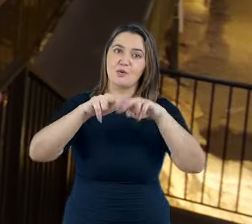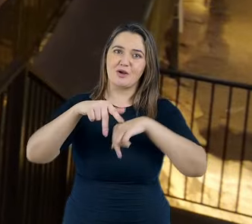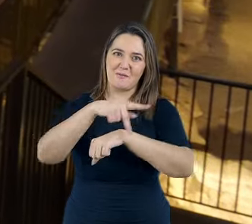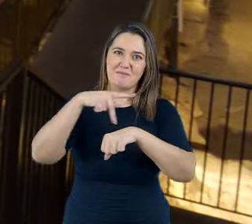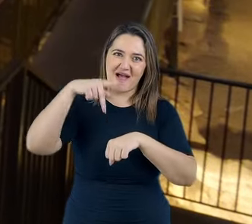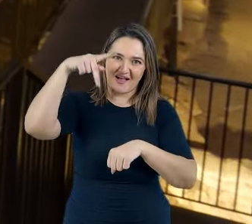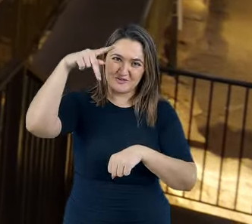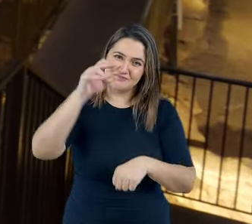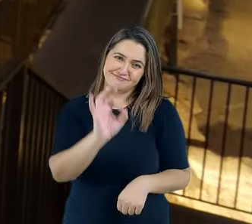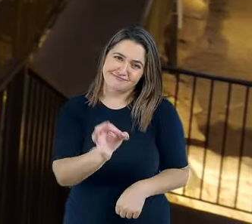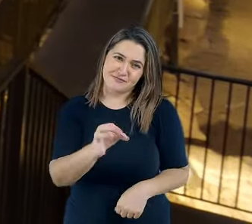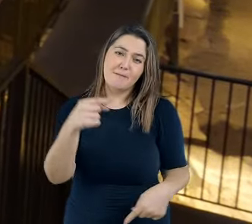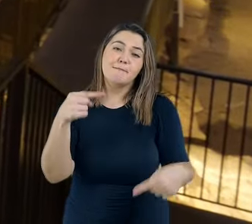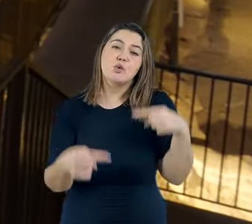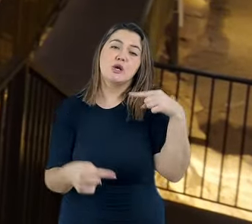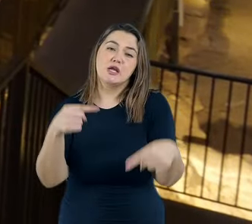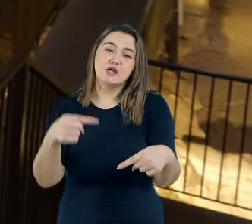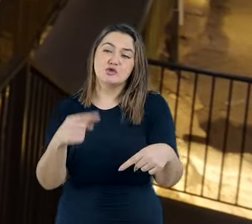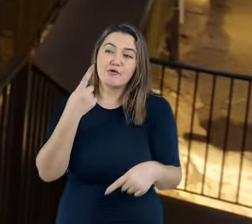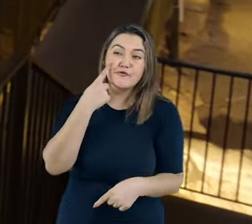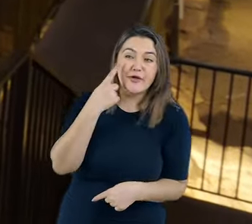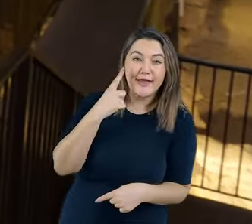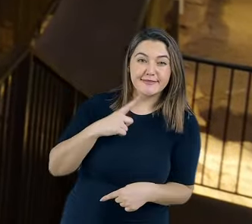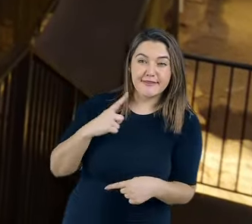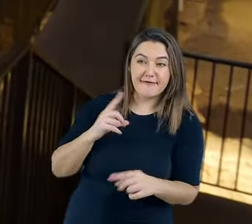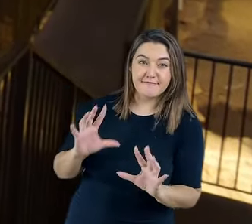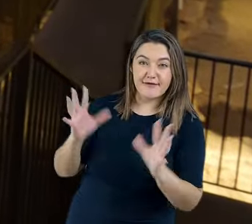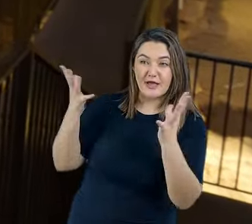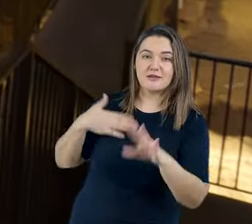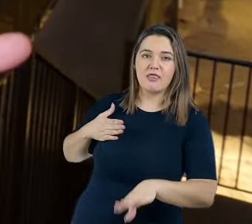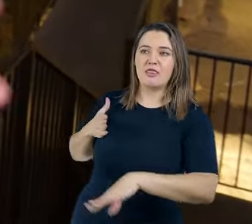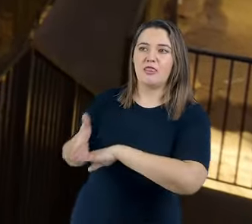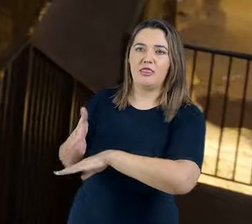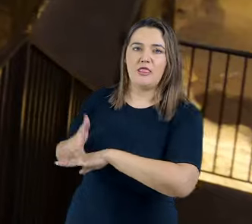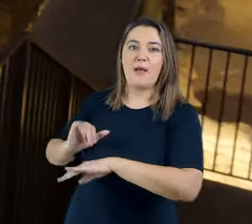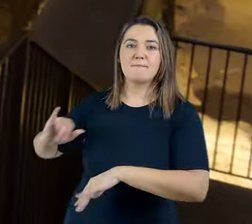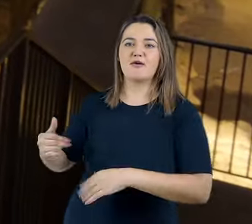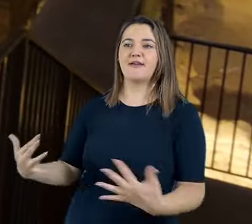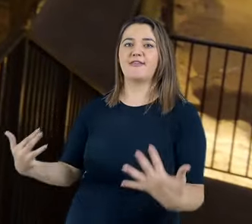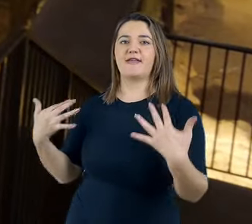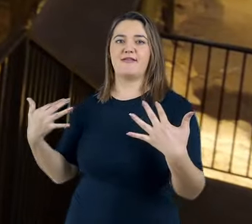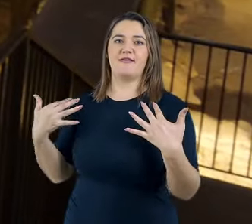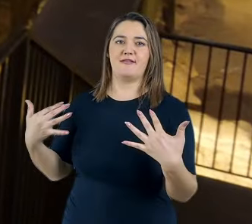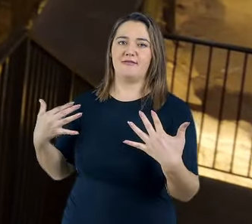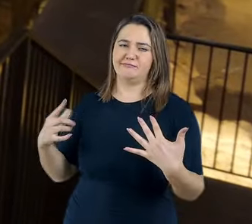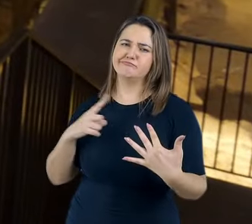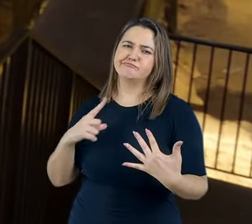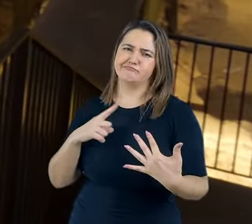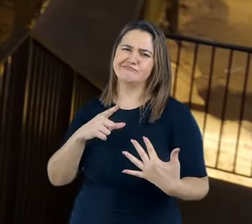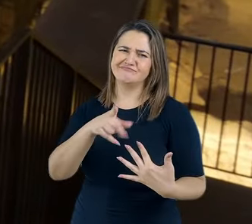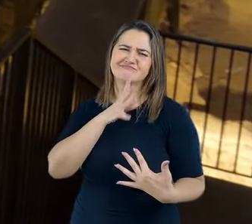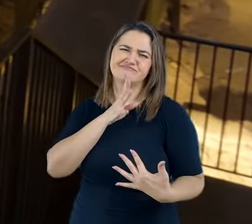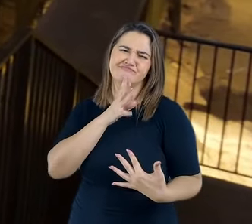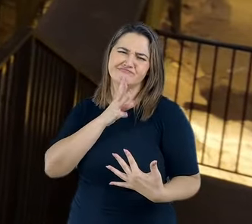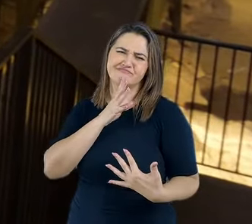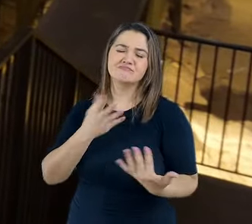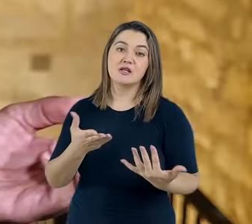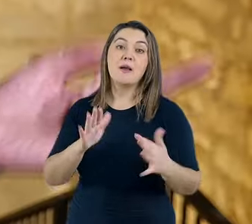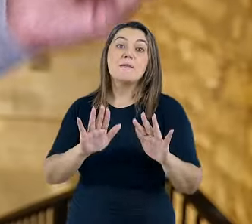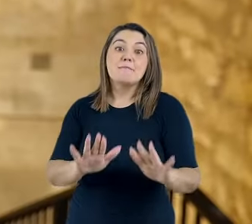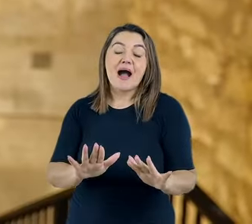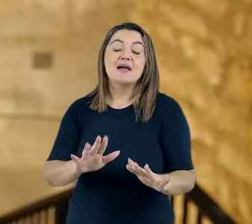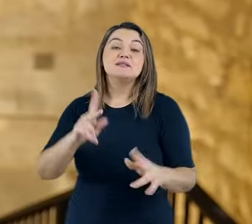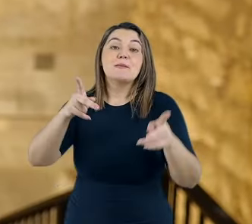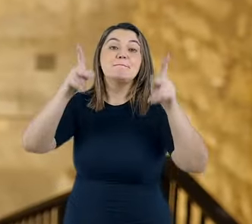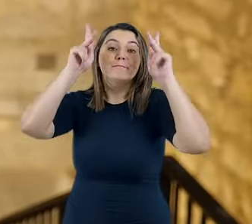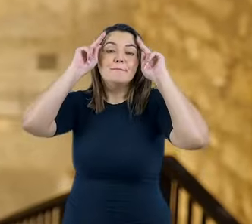da Páscoa. Você sabe, políticos sempre querem ficar onde há um aglomerado de pessoas para também ter o rosto deles aparecendo ali no cenário.